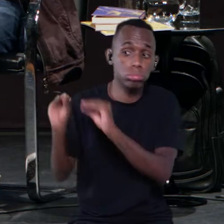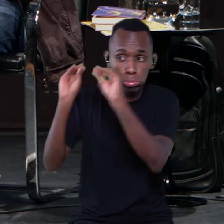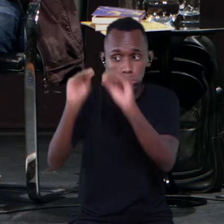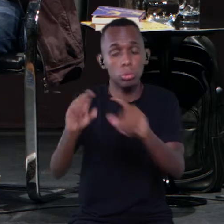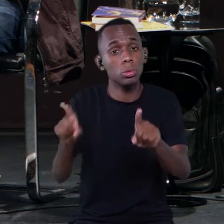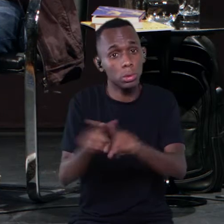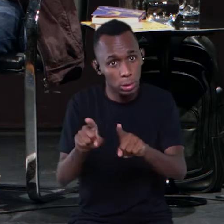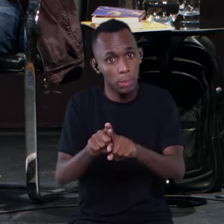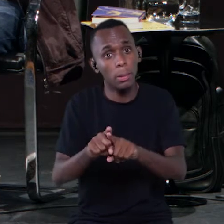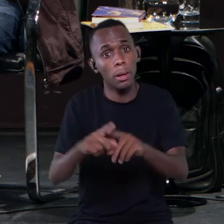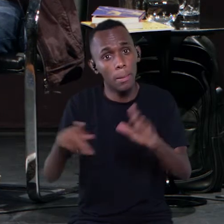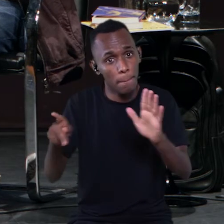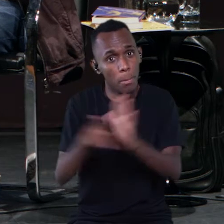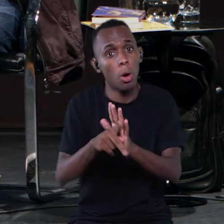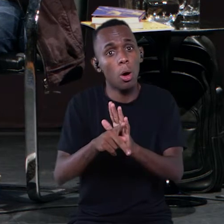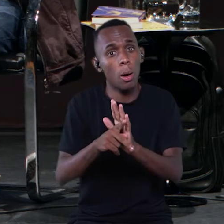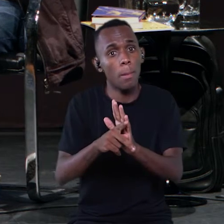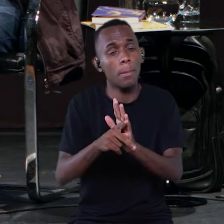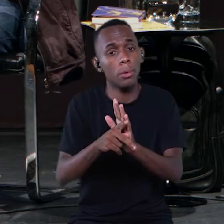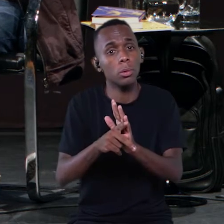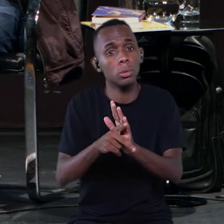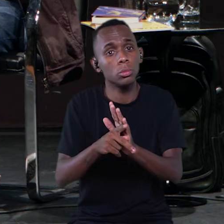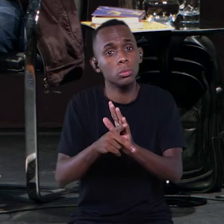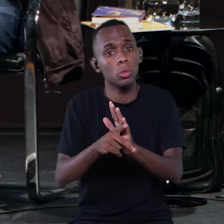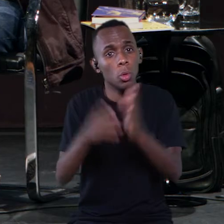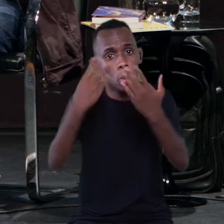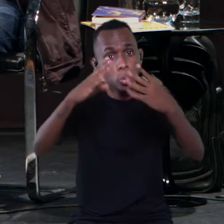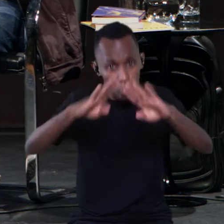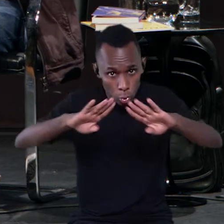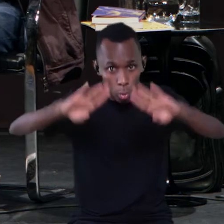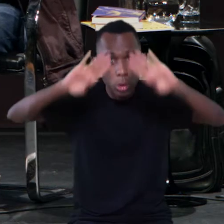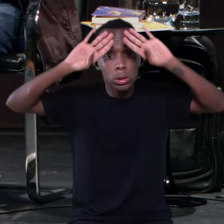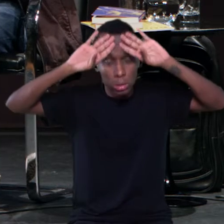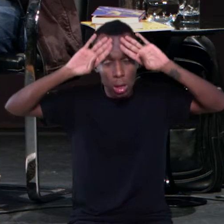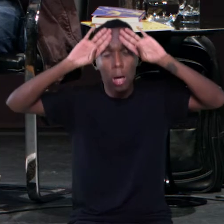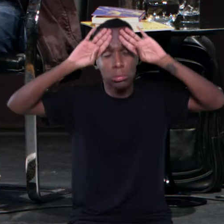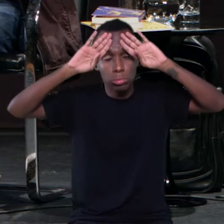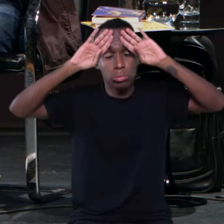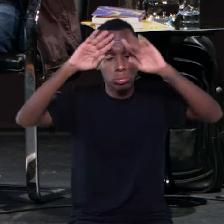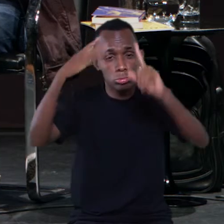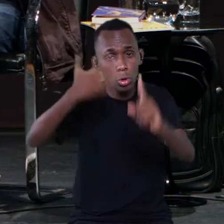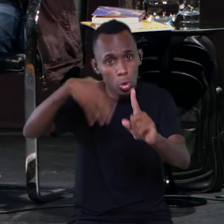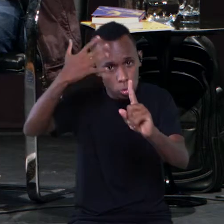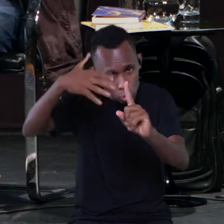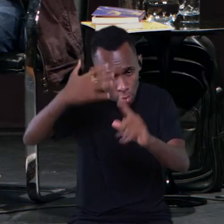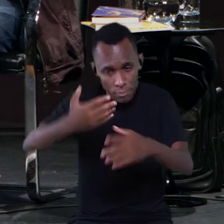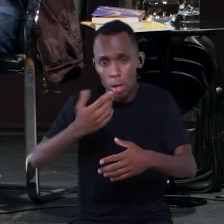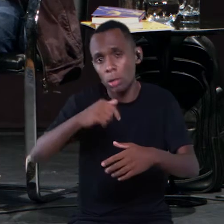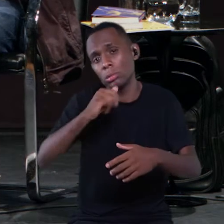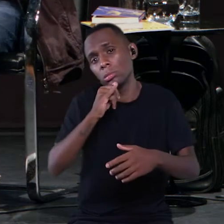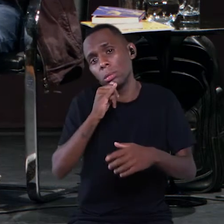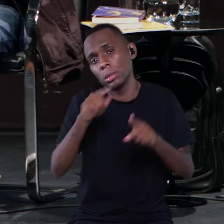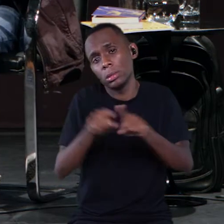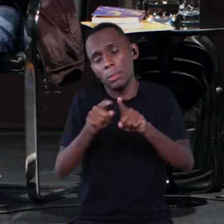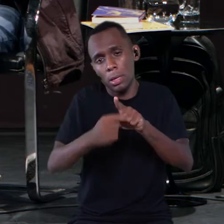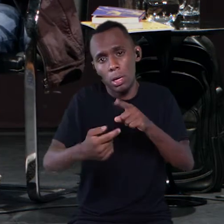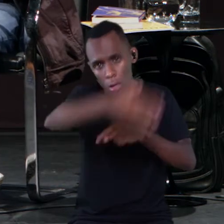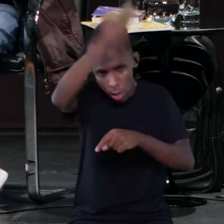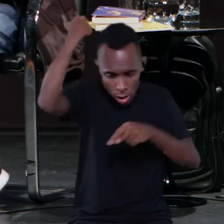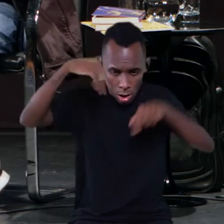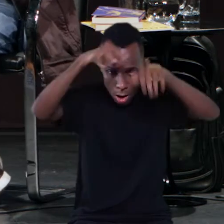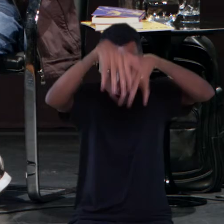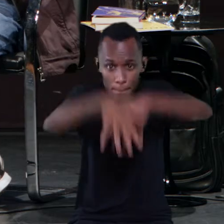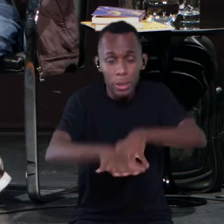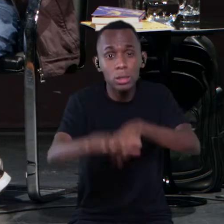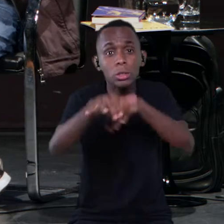Que cultuavam os orixás e eram simbologia de entidades marinhas, eram simbologia de Iemanjá, num altar católico. Tá?